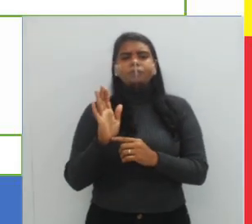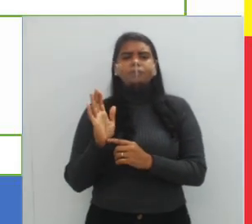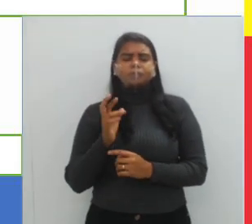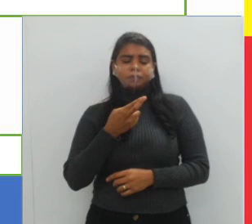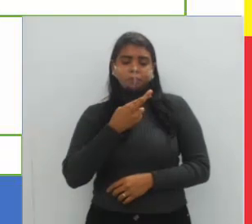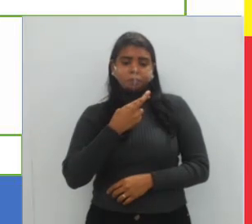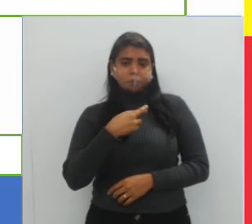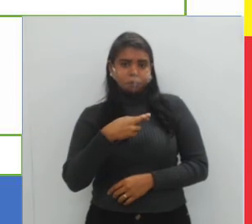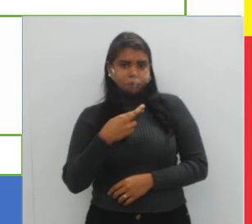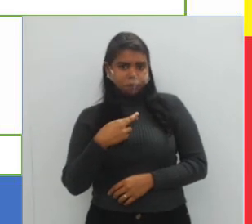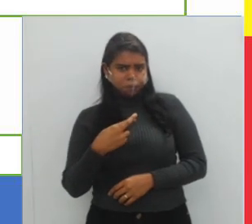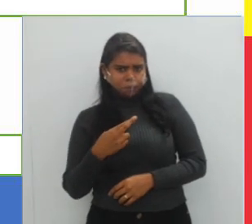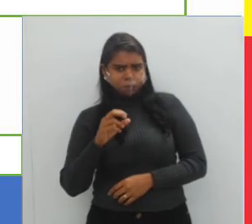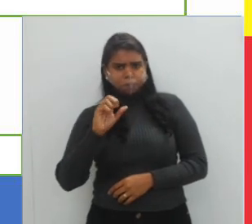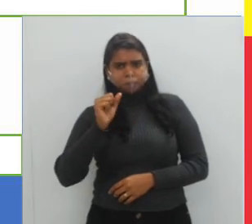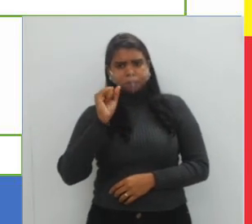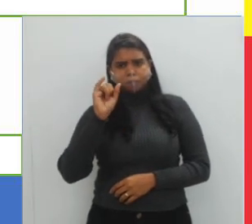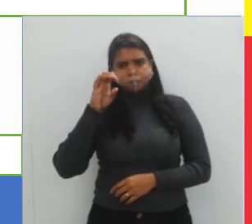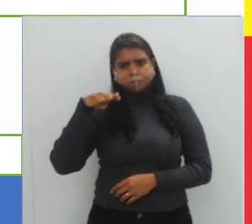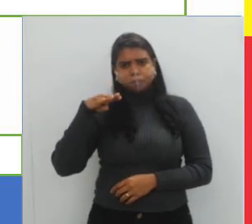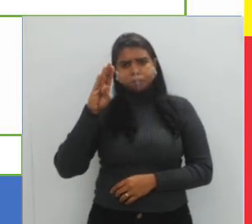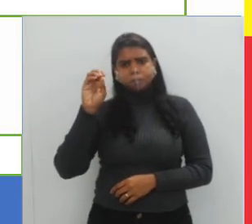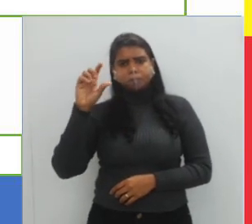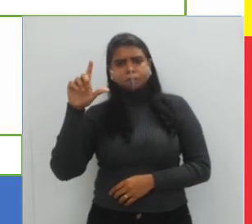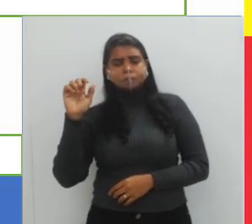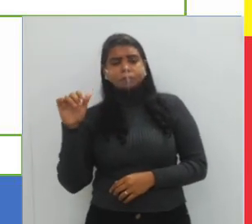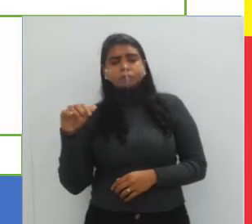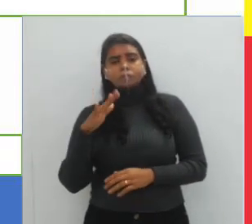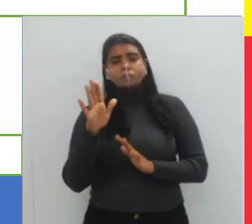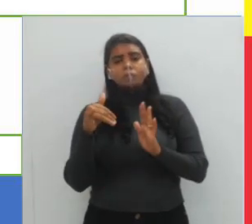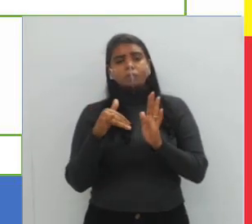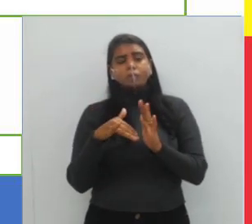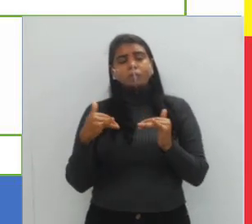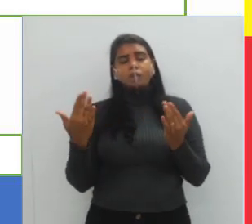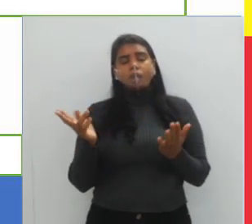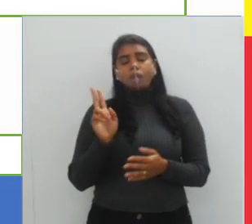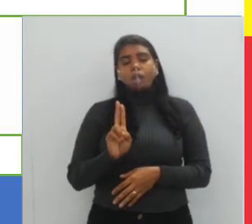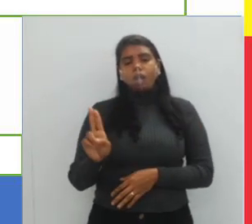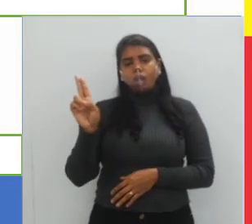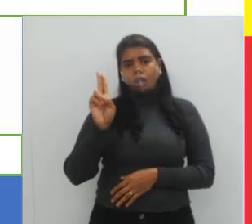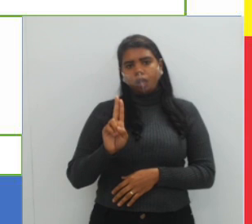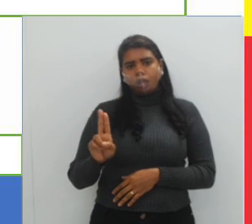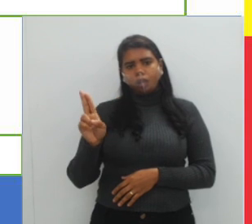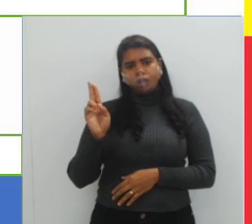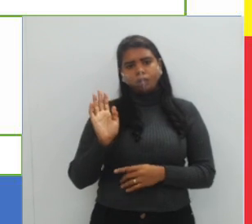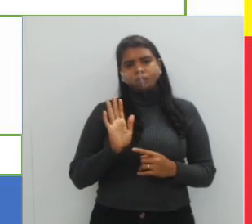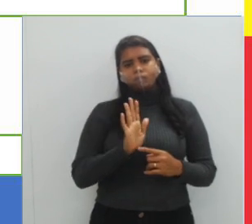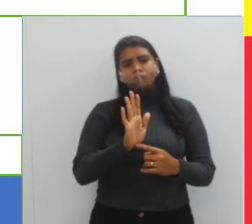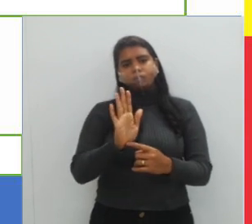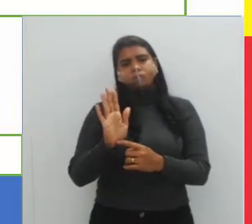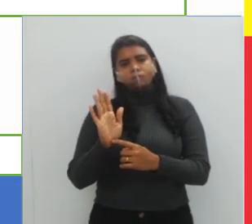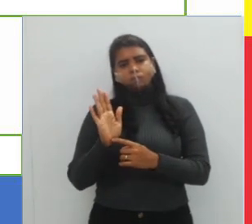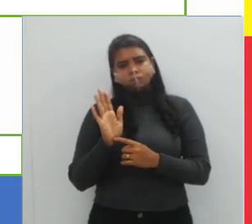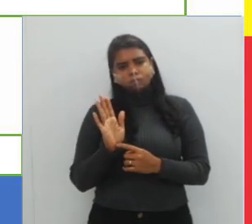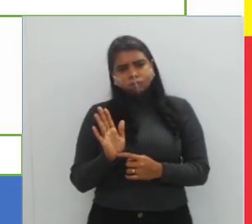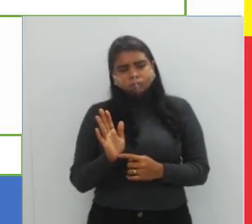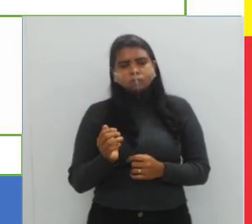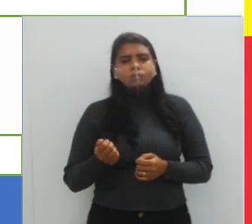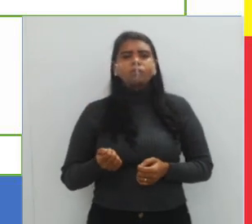simbolismo religioso, por símbolo religioso, todo e qualquer uso de símbolos,